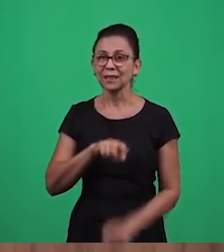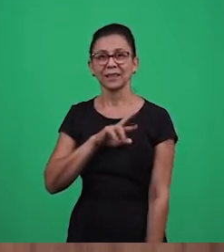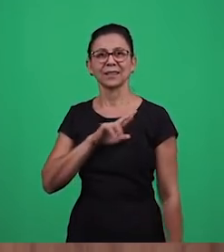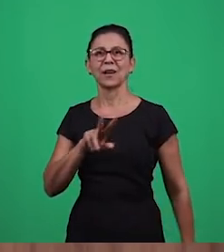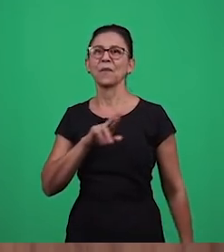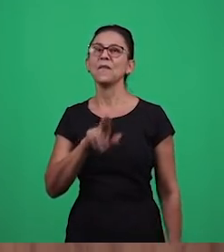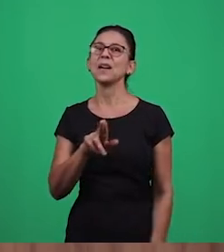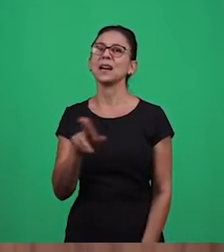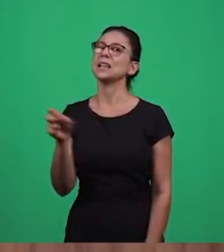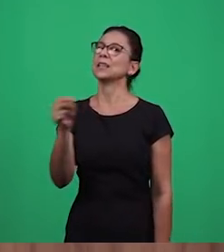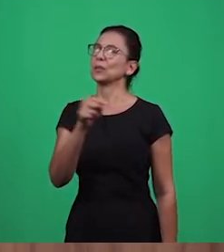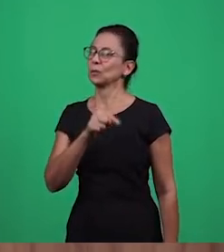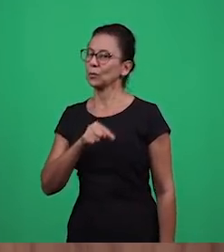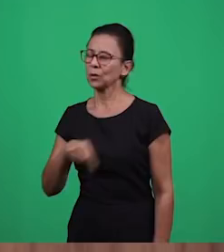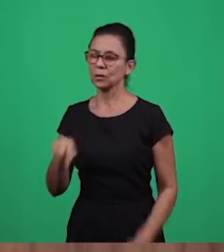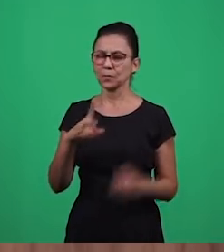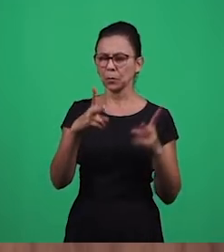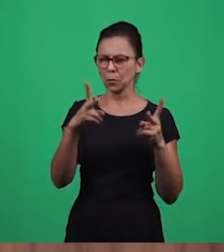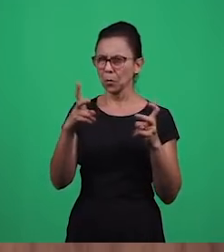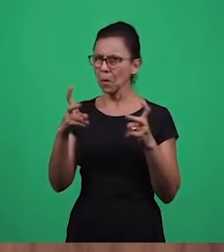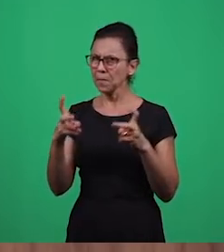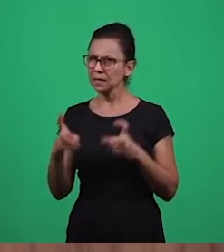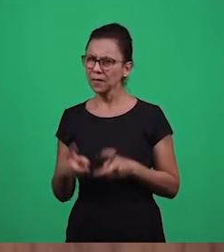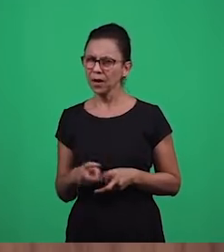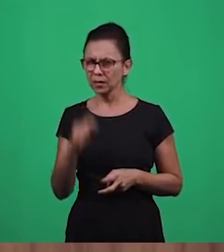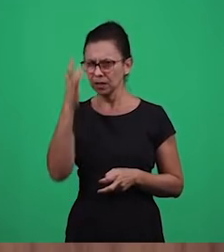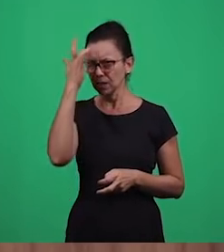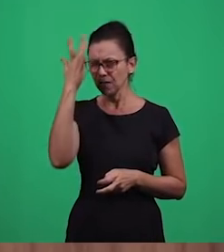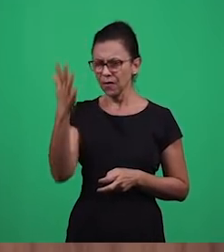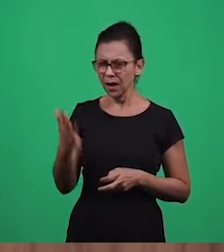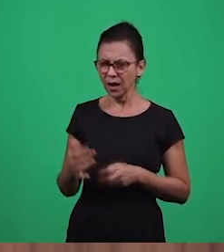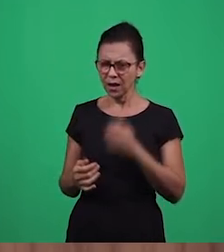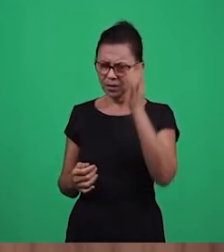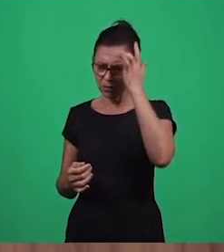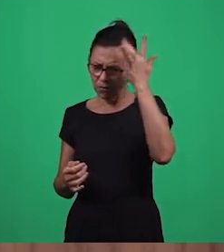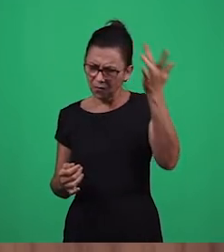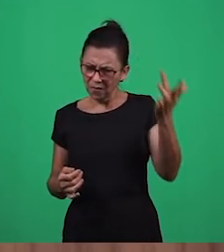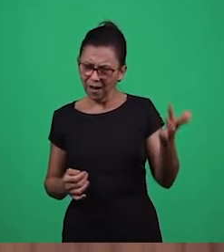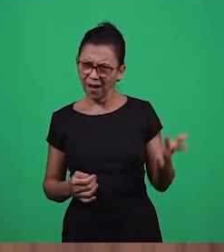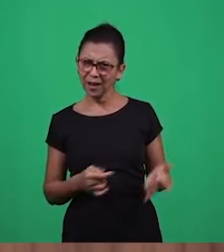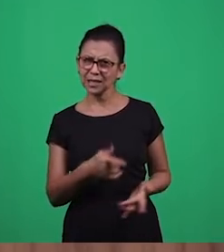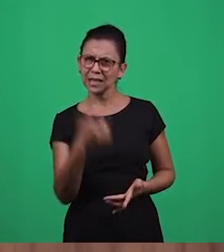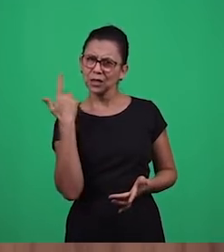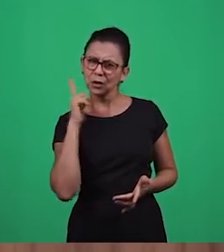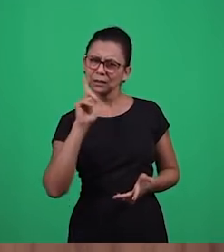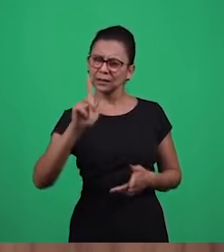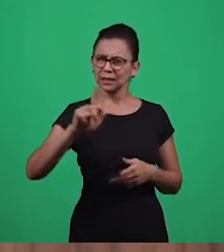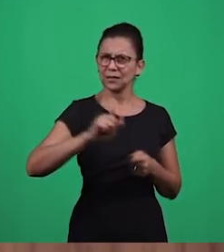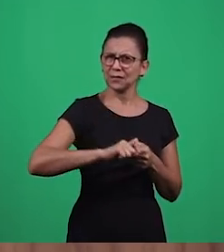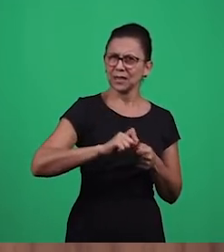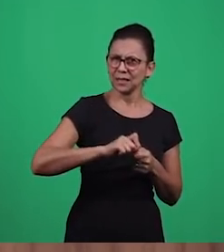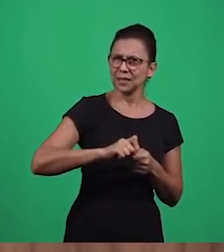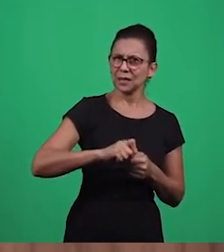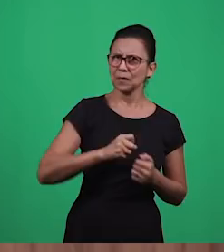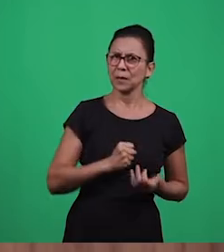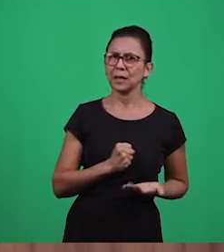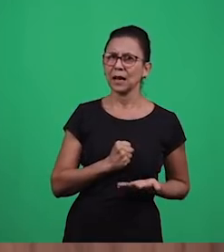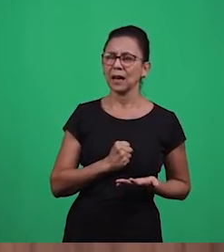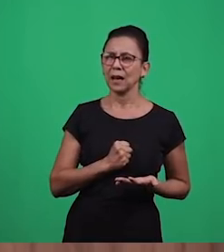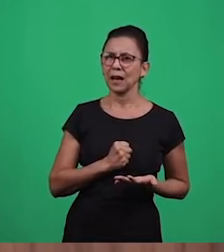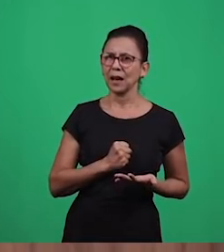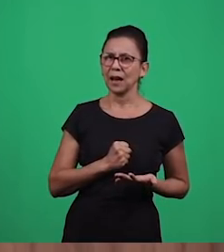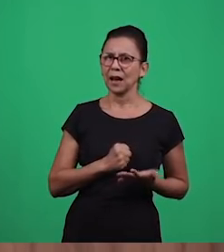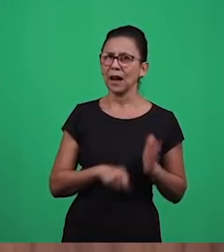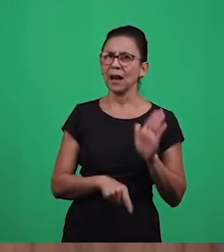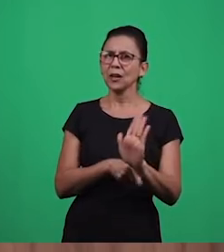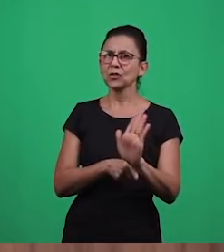a possibilidade de já ir inserindo algumas dessas atividades para eles aprenderem na colaboração de suas